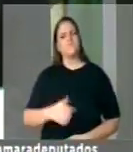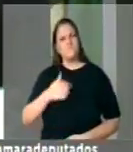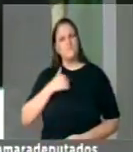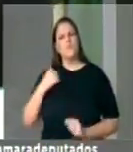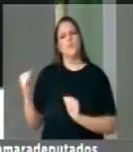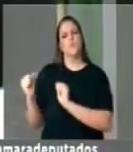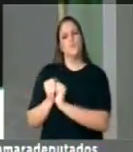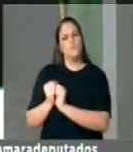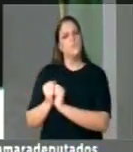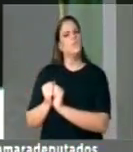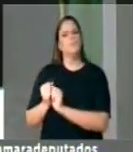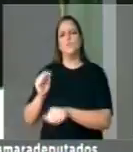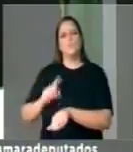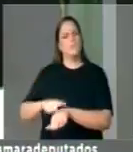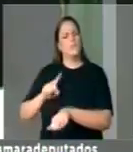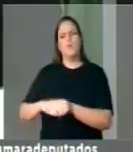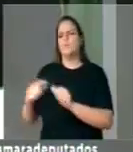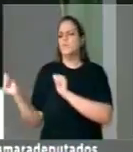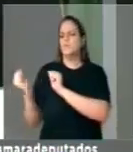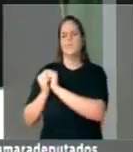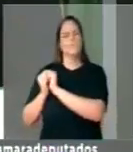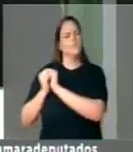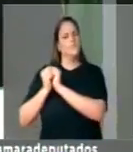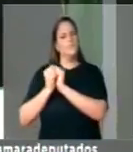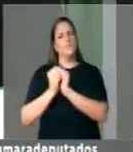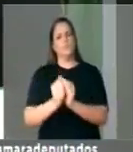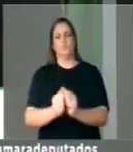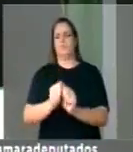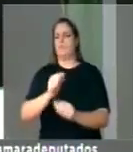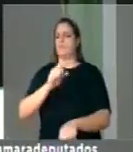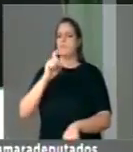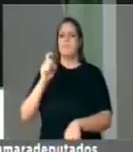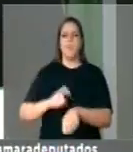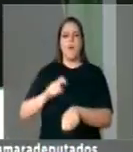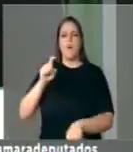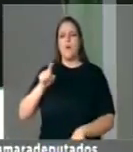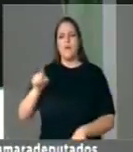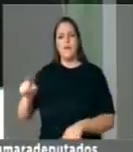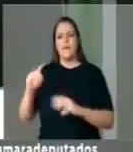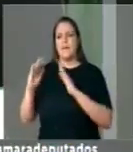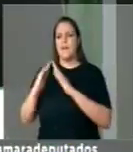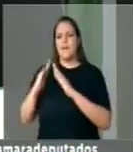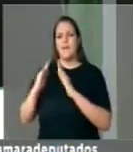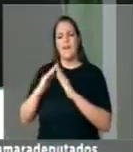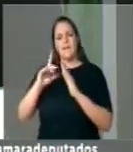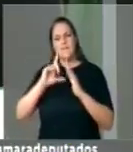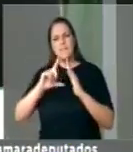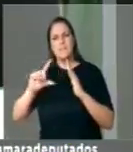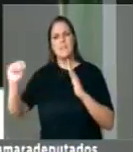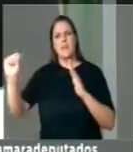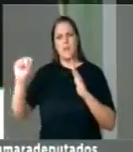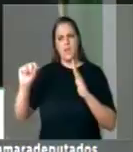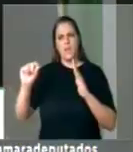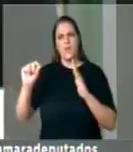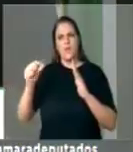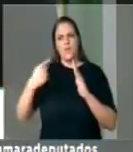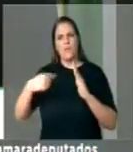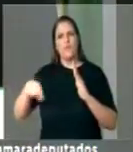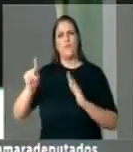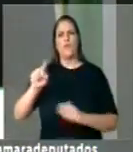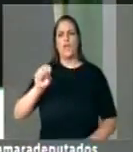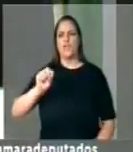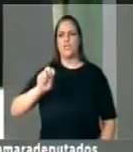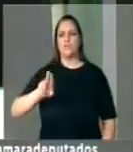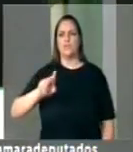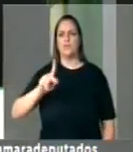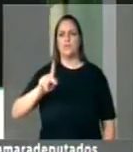lado do meu pai durante todo esse processo. Desde o momento em que ele saiu de casa e foi levado para a superintendência da